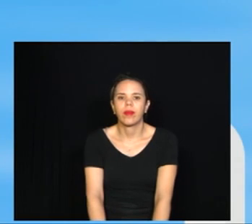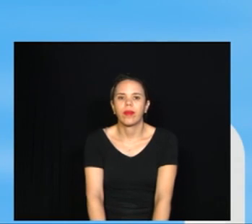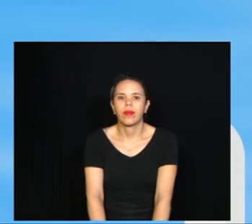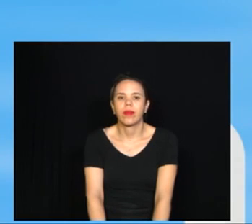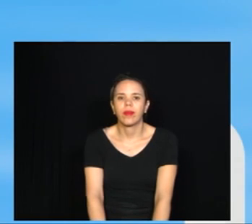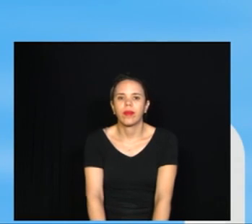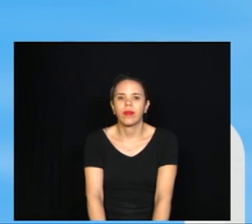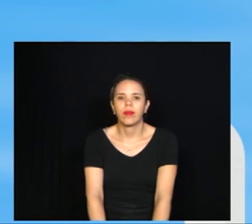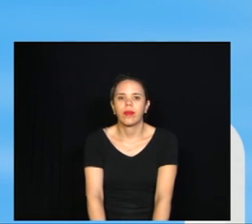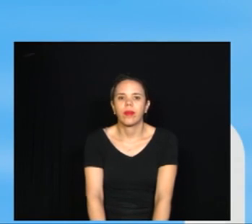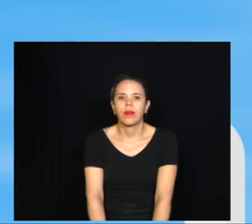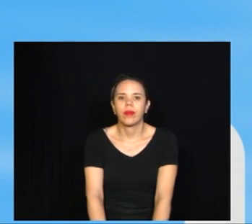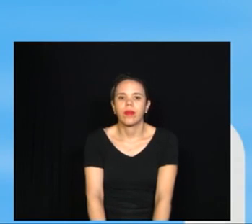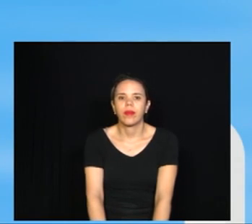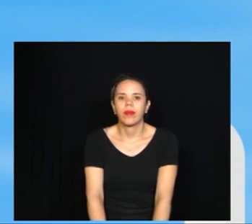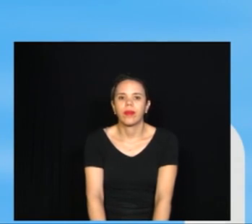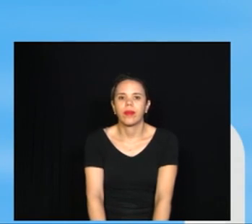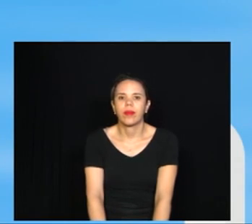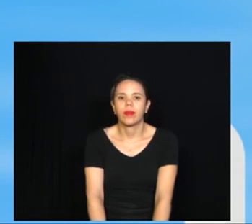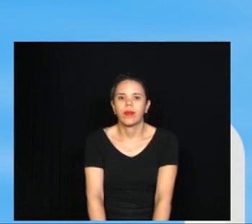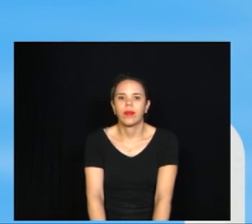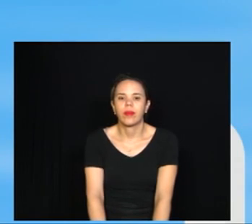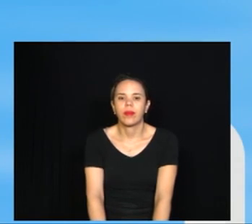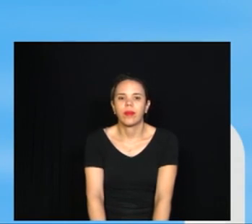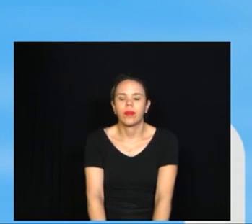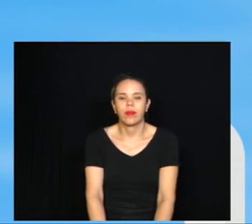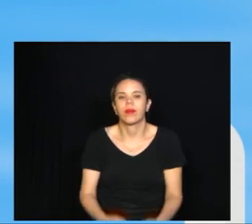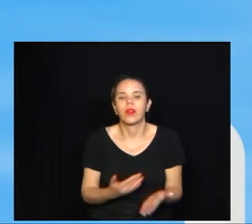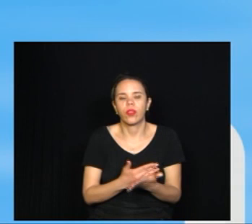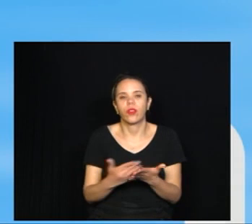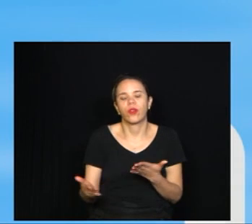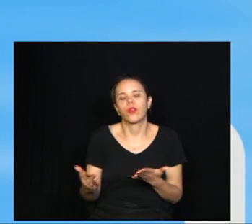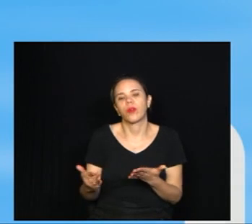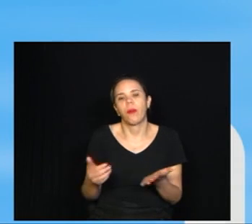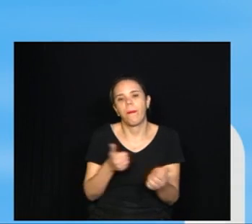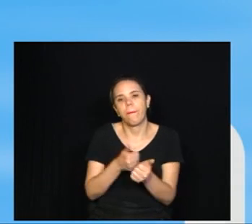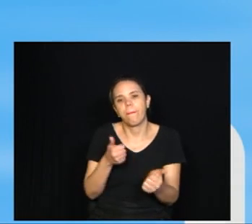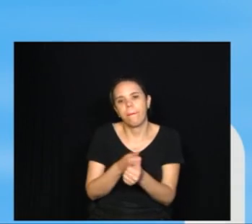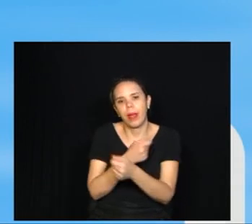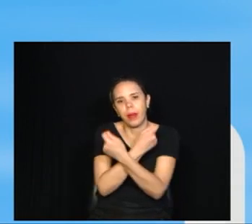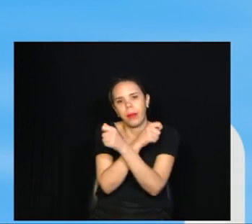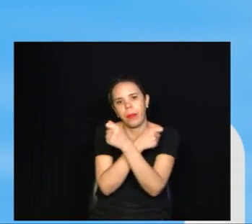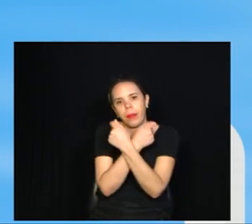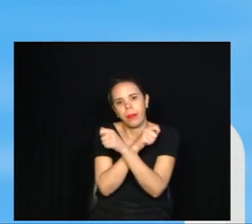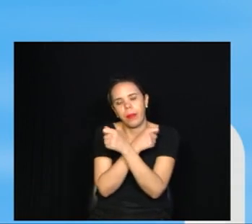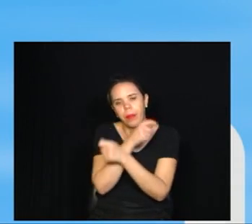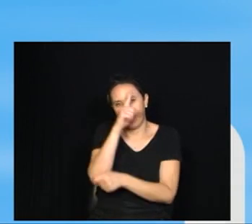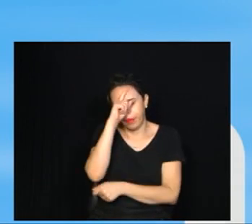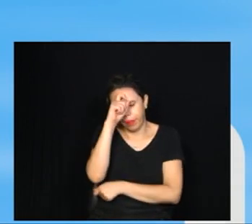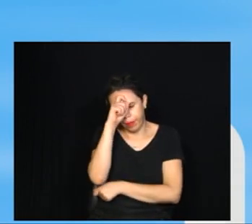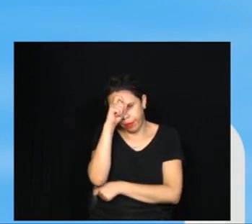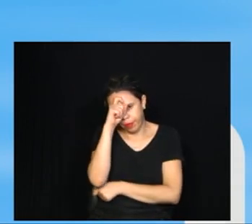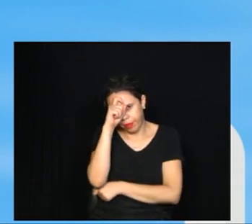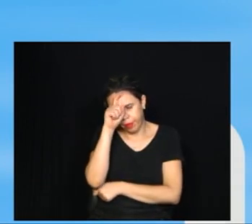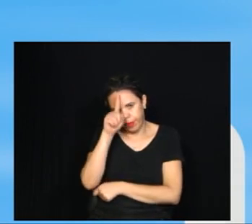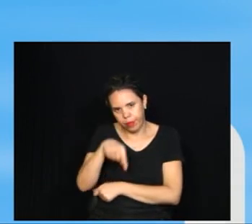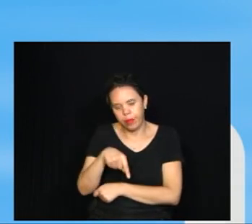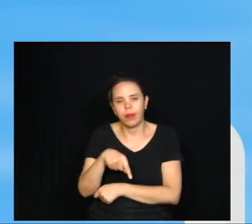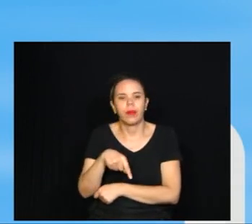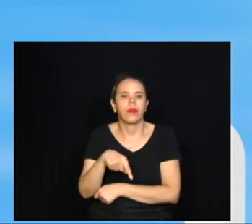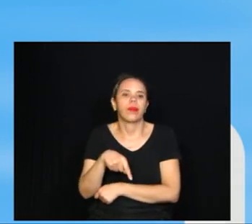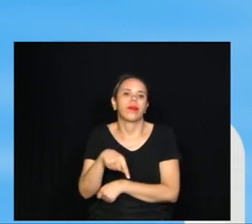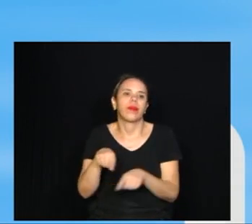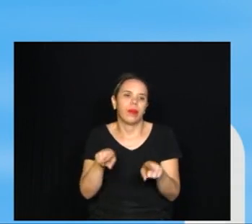e Cidade Satélite Íris. Então a gente começa aí desde o início ali perto da PUC, tanto que o Hospital Celso Pierro, o Hospital da PUC